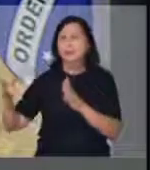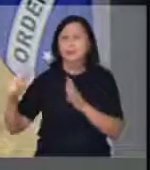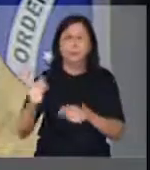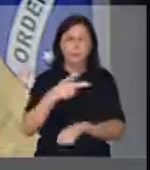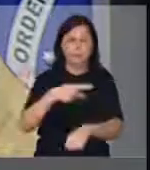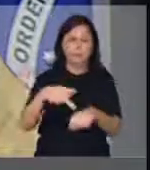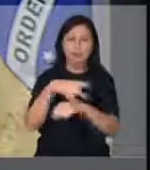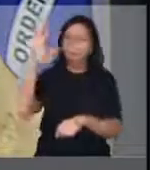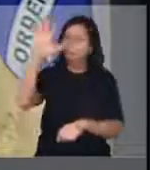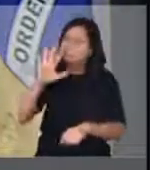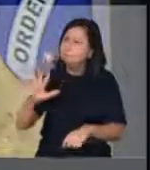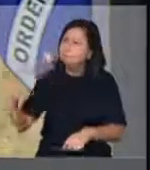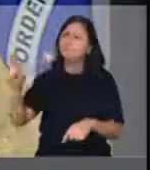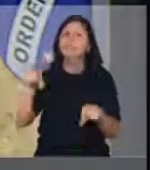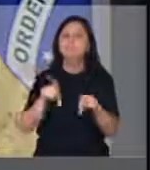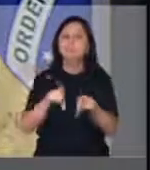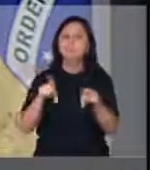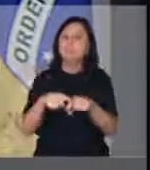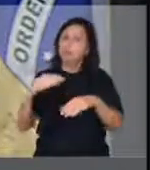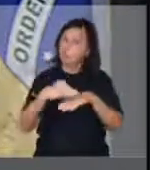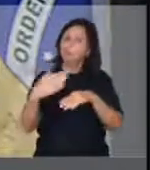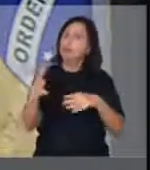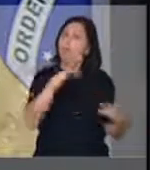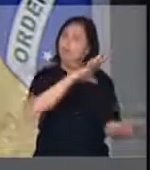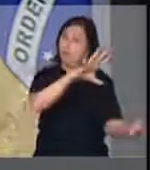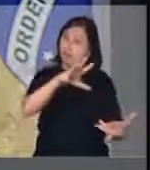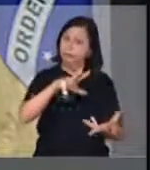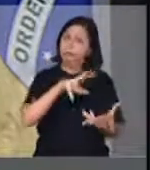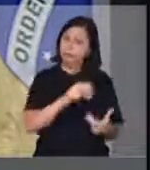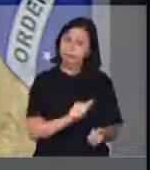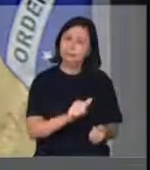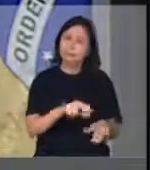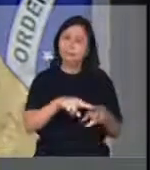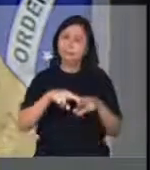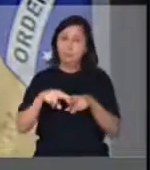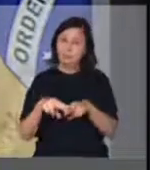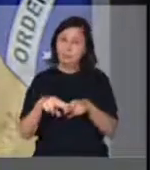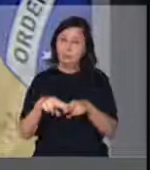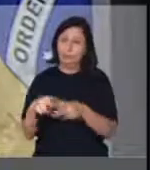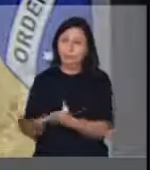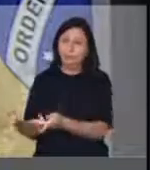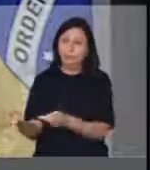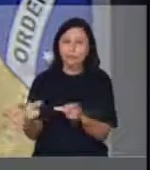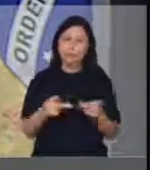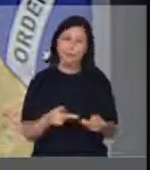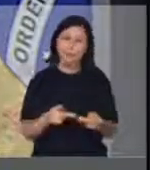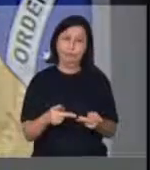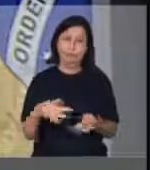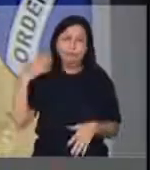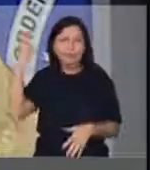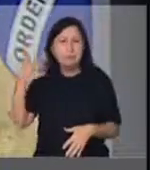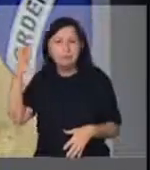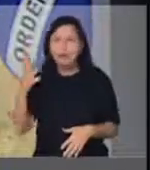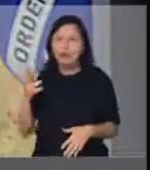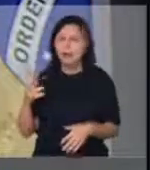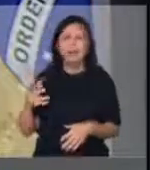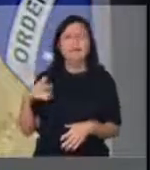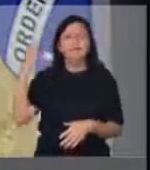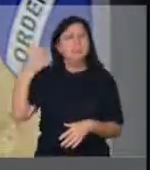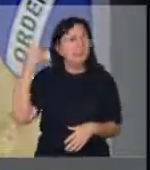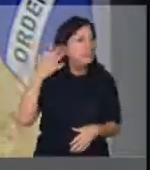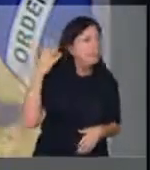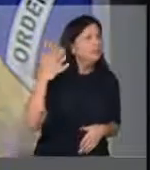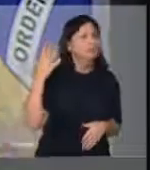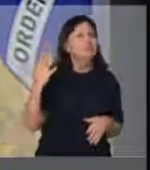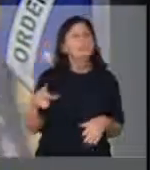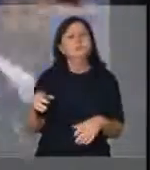internacional um total evidência no setor educacional do brasil deborah foi convidado a proferir palestra sobre a história de sucesso nas e nas